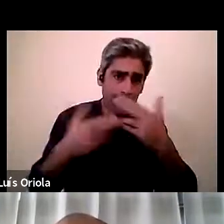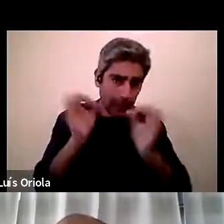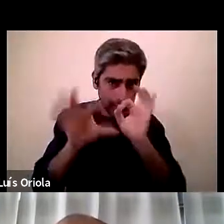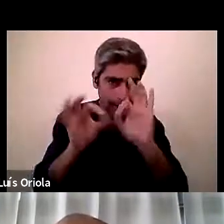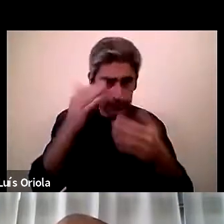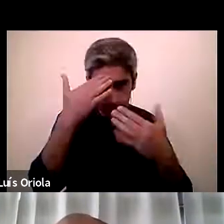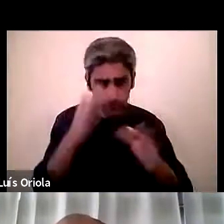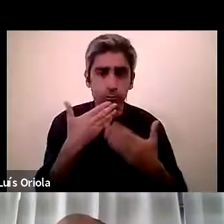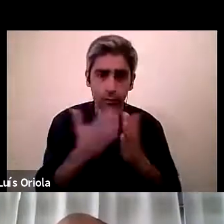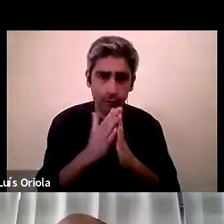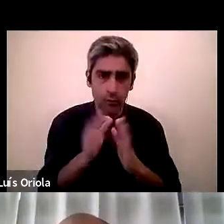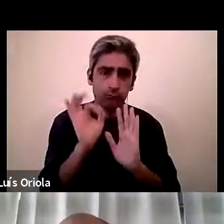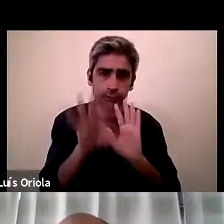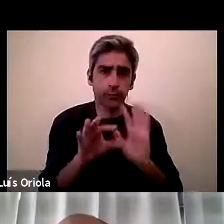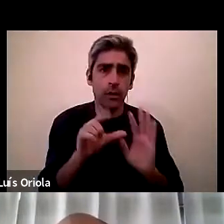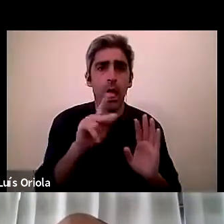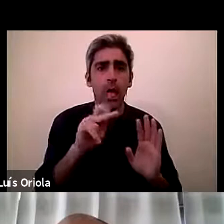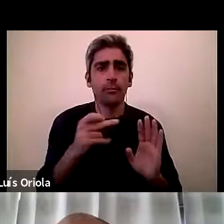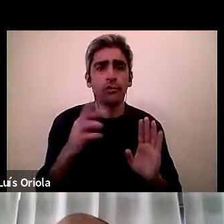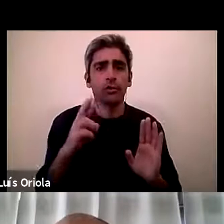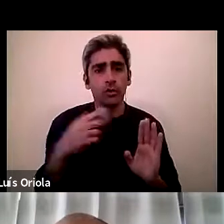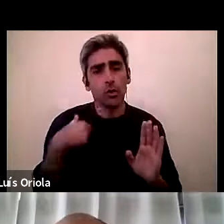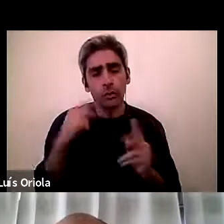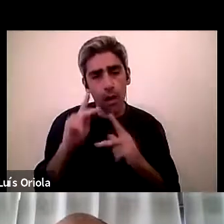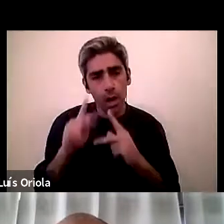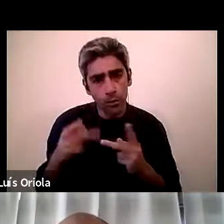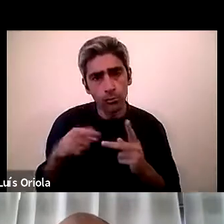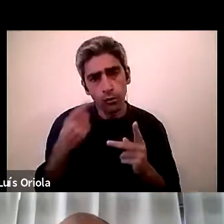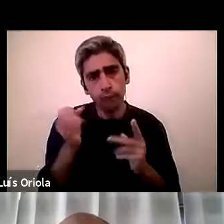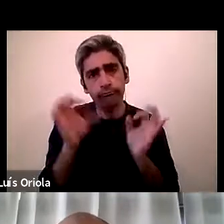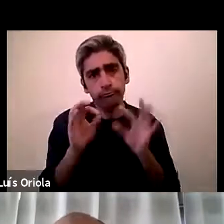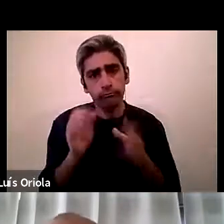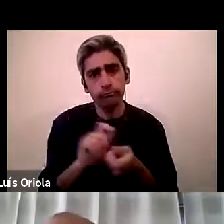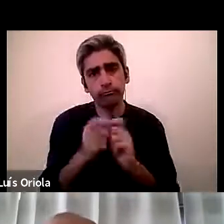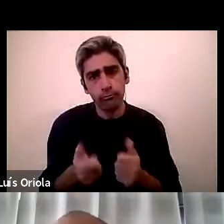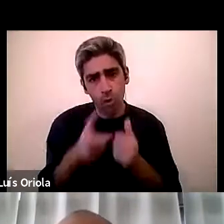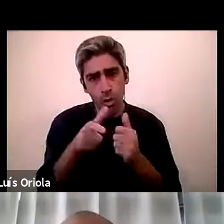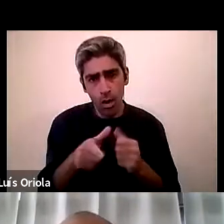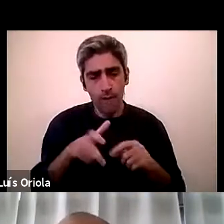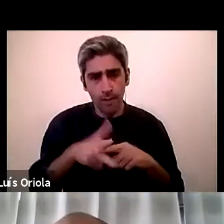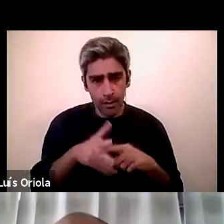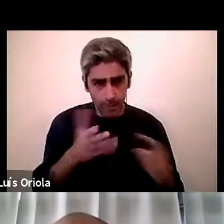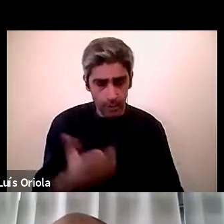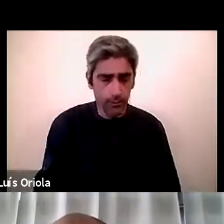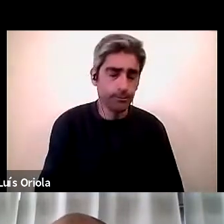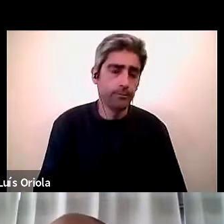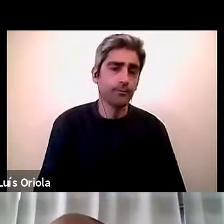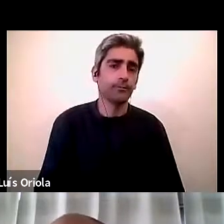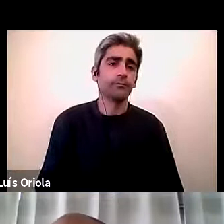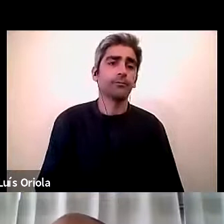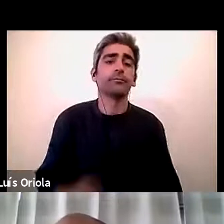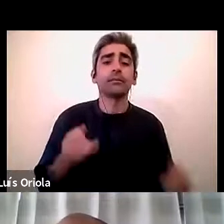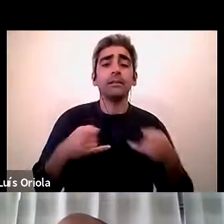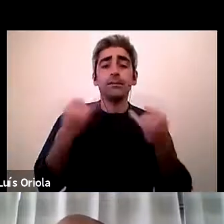façam chegar, por favor, ao LabX, nós analisaremos e melhoraremos continuamente esta ferramenta.